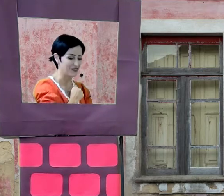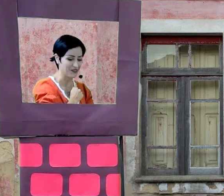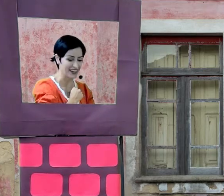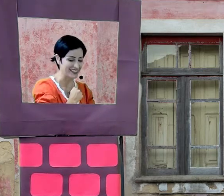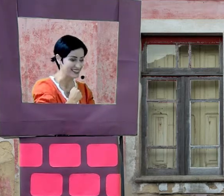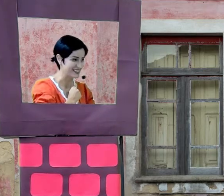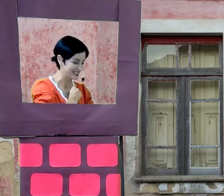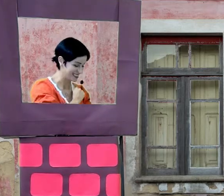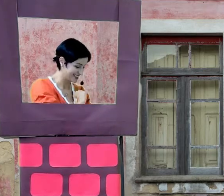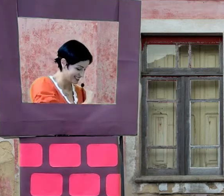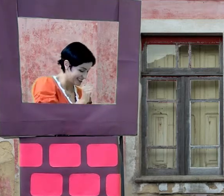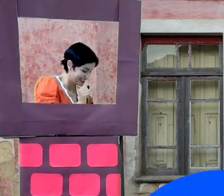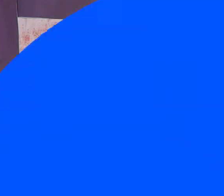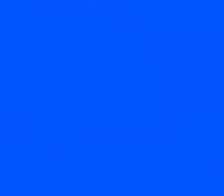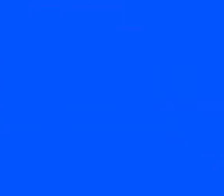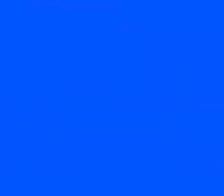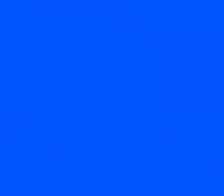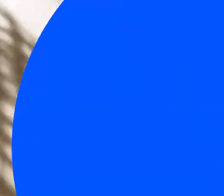fora. Entre, Vou compadre. agora.